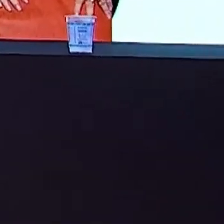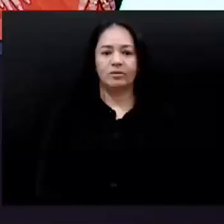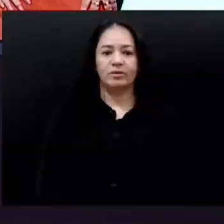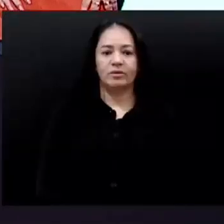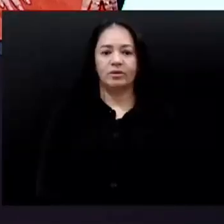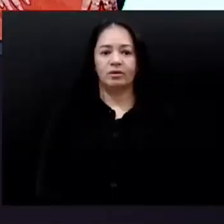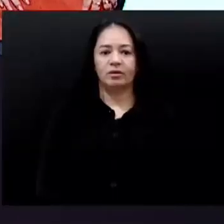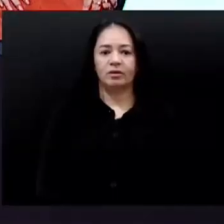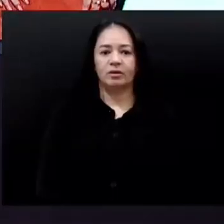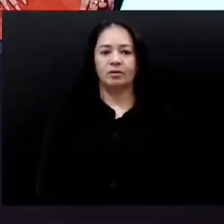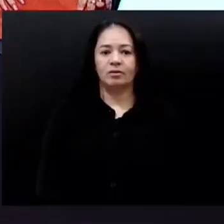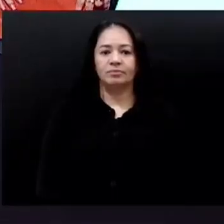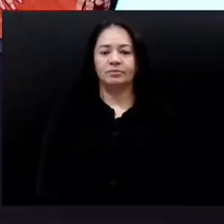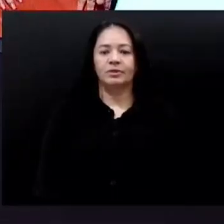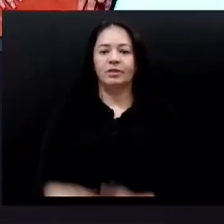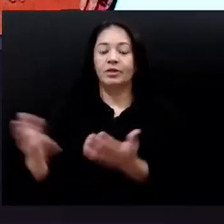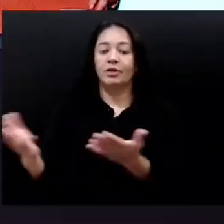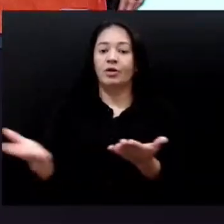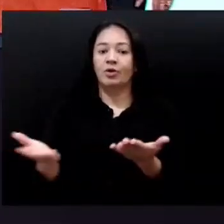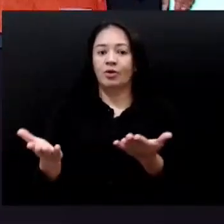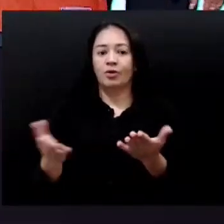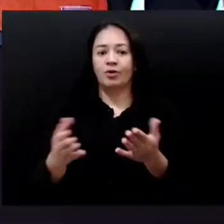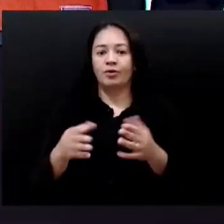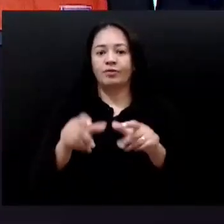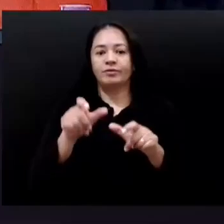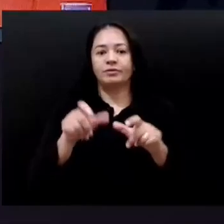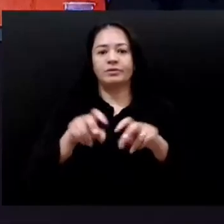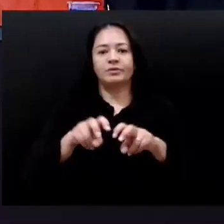Convidamos os componentes da mesa a tomar assento.